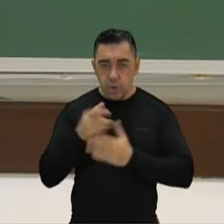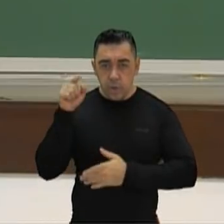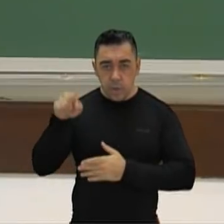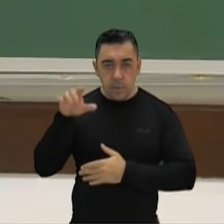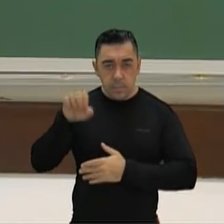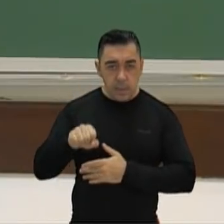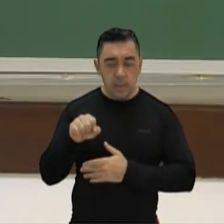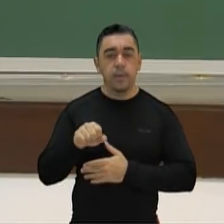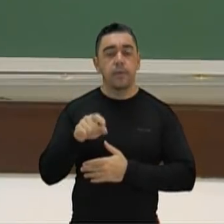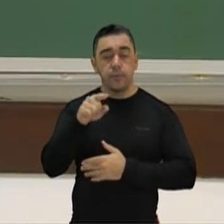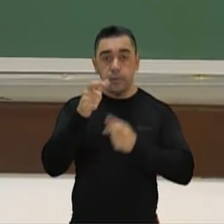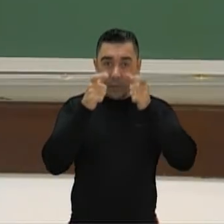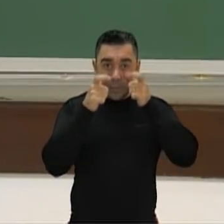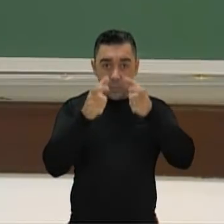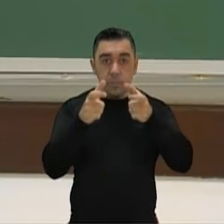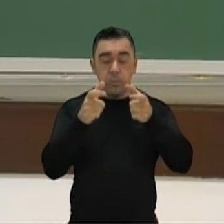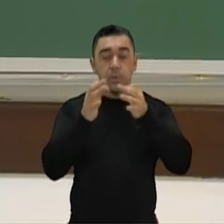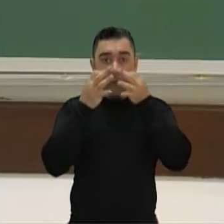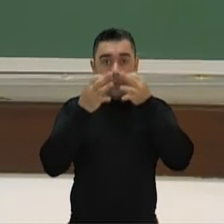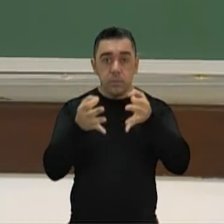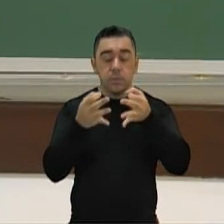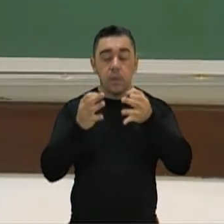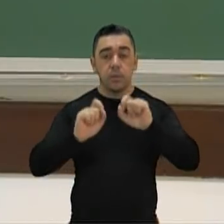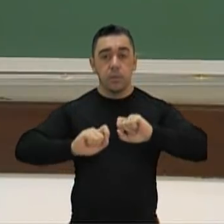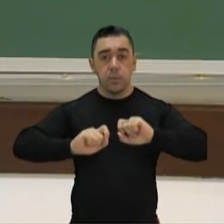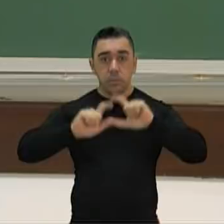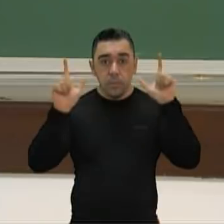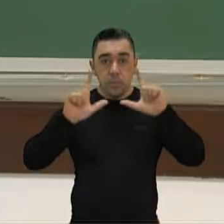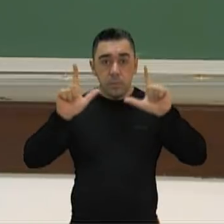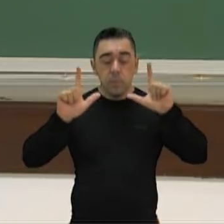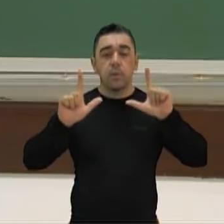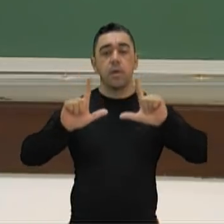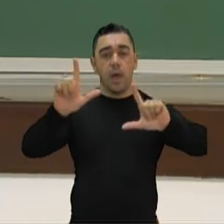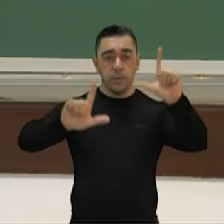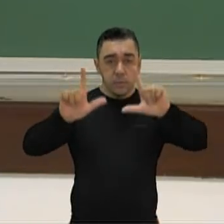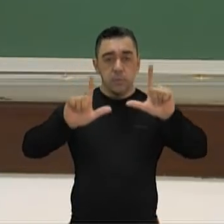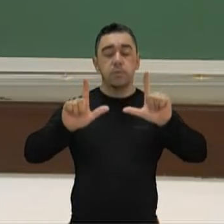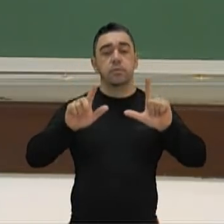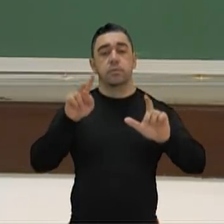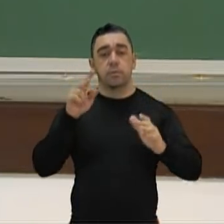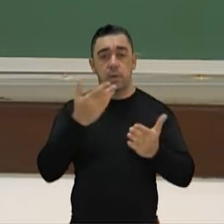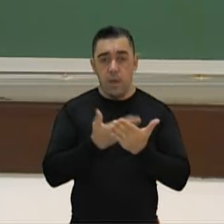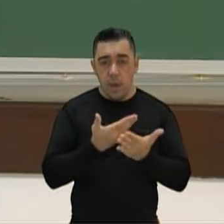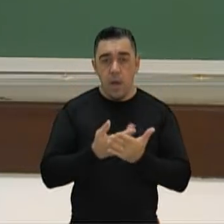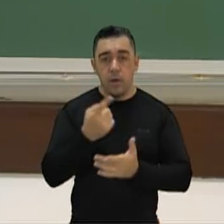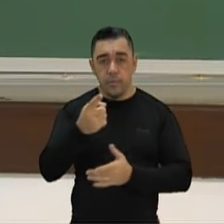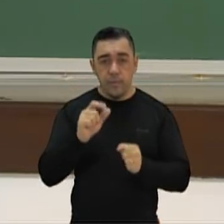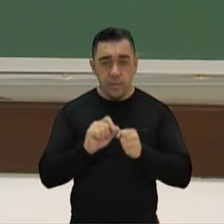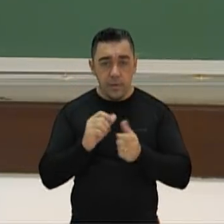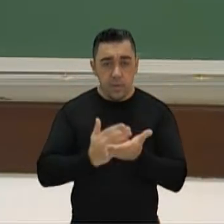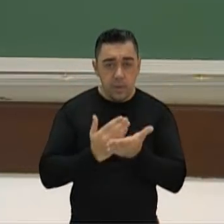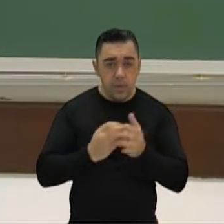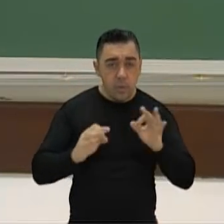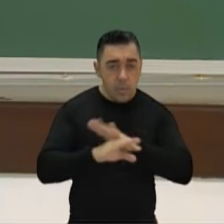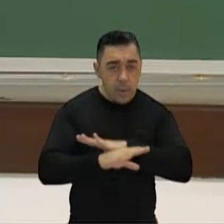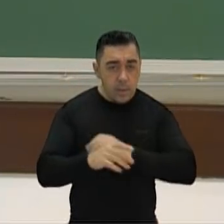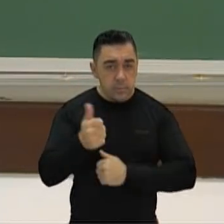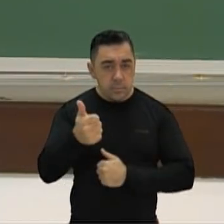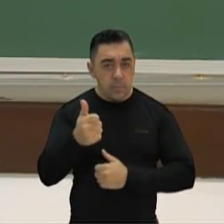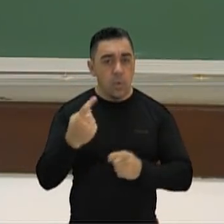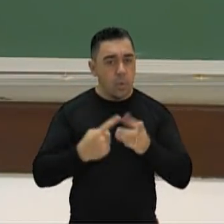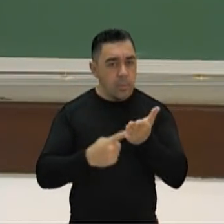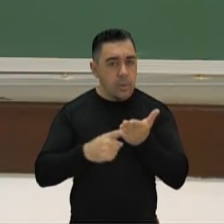importante é que você assista às aulas, que você estude e mantenha o seu caderninho sempre completo e caprichado. Combinado, pessoal? Nos vemos